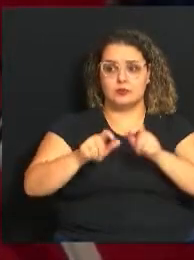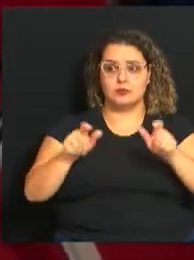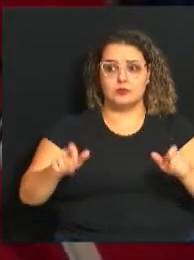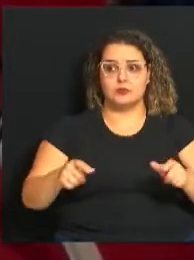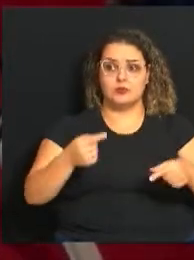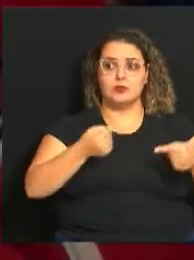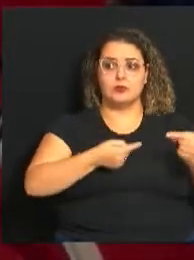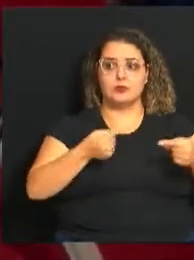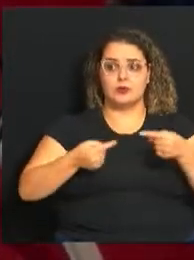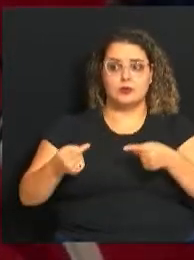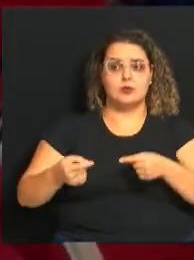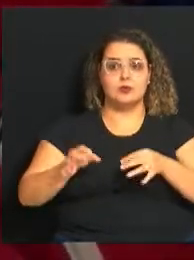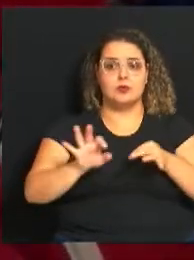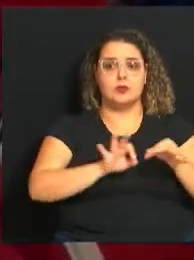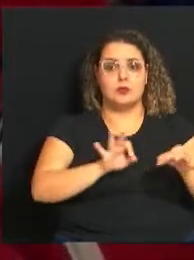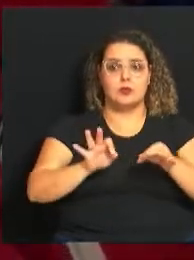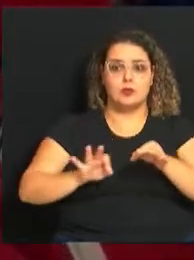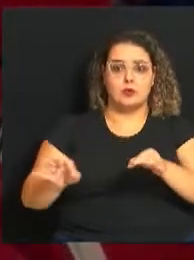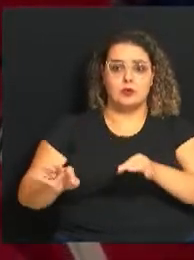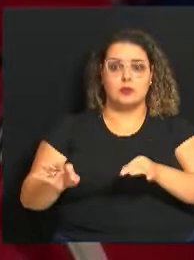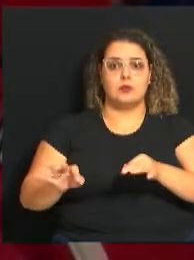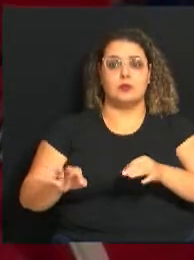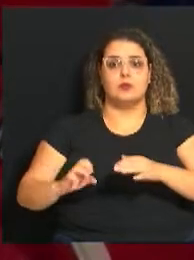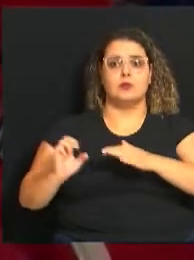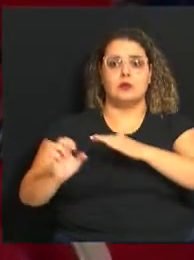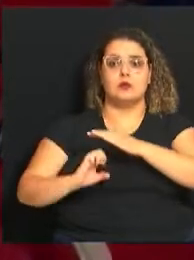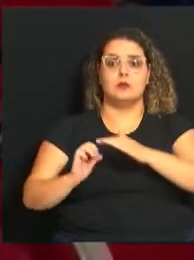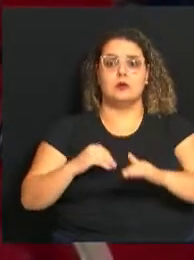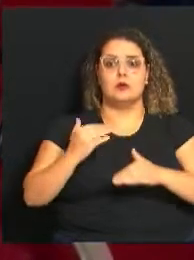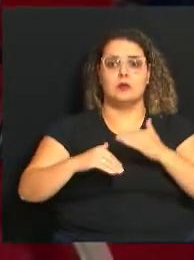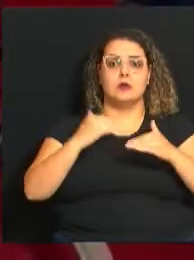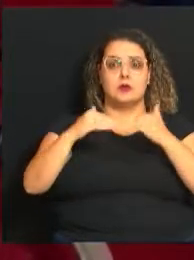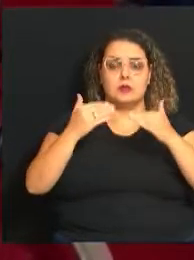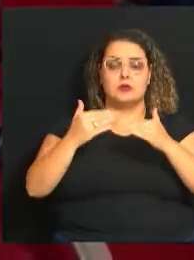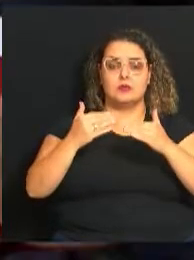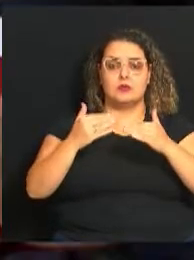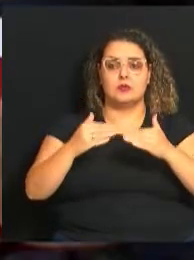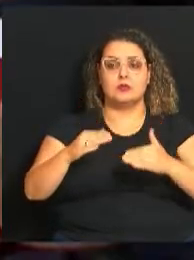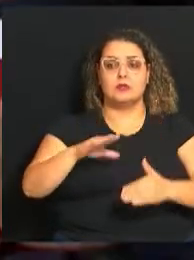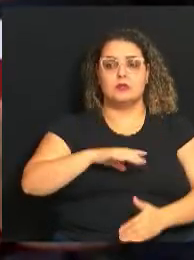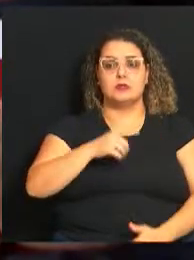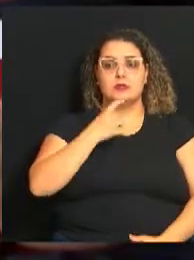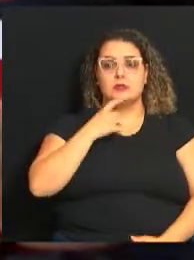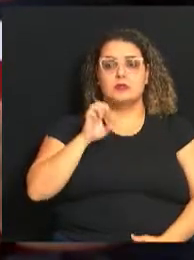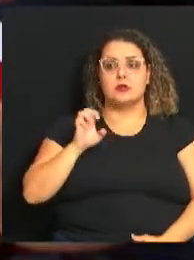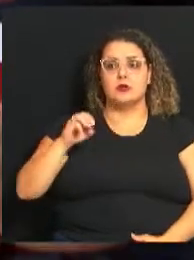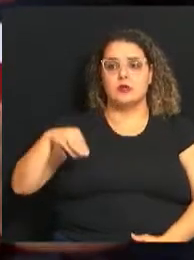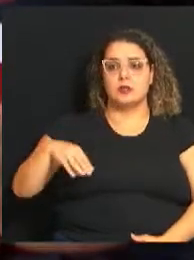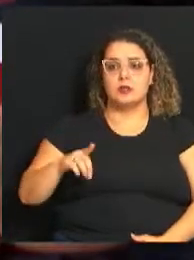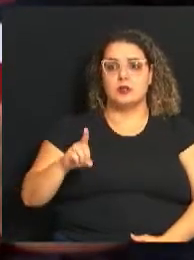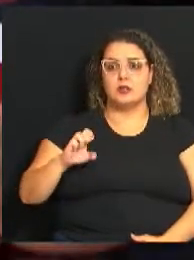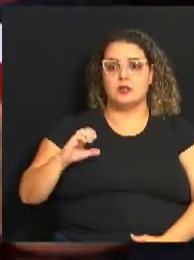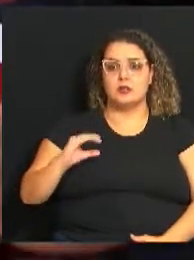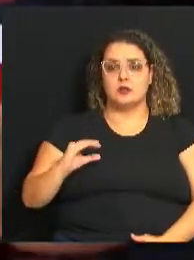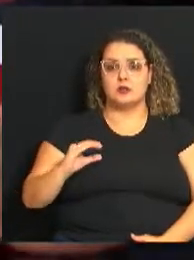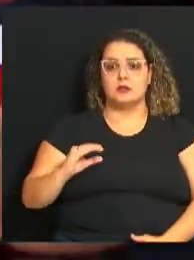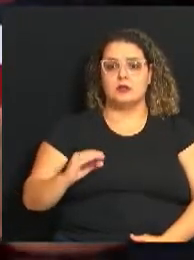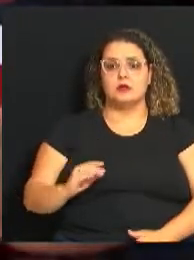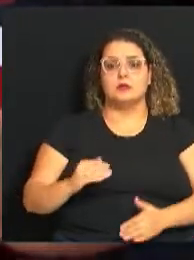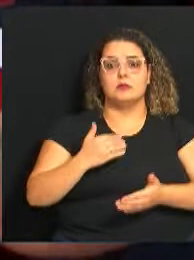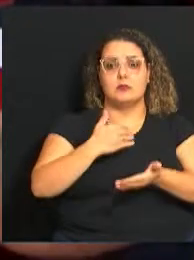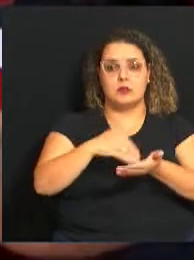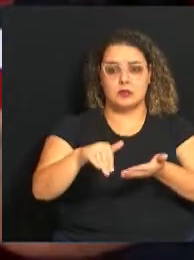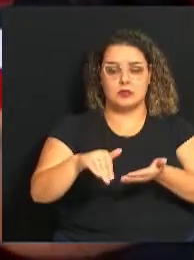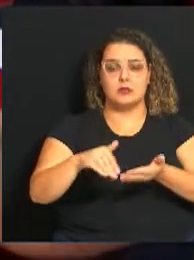debates, coordenados pela Empresa Municipal de Desenvolvimento de Campinas, a INDEC, e pela Secretaria de Transportes, a